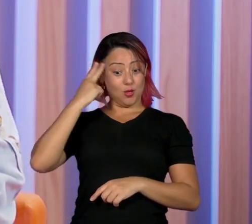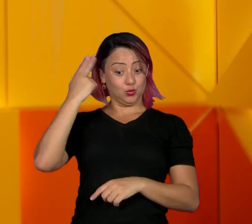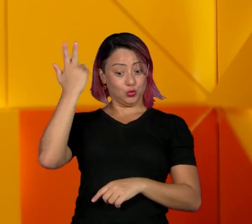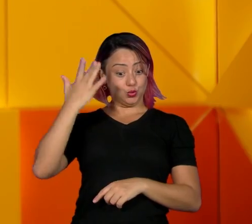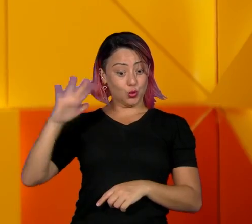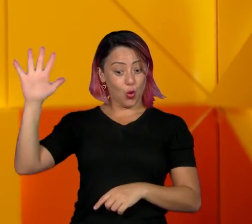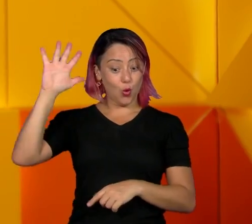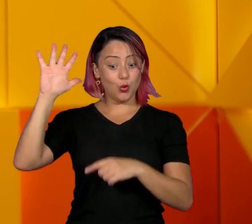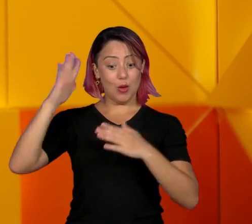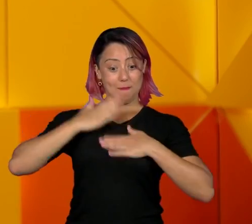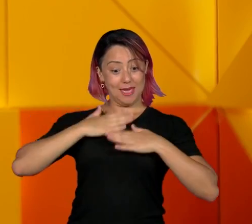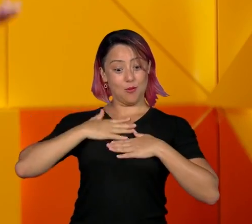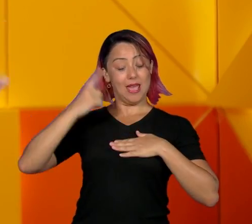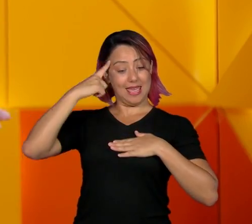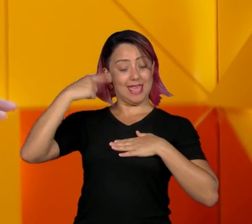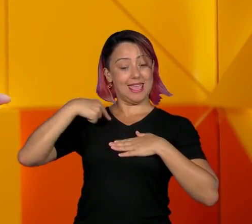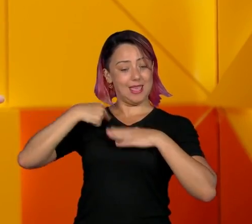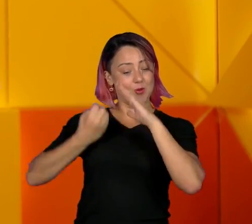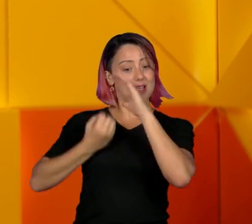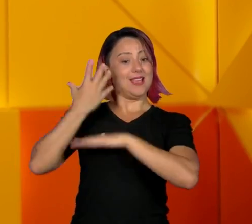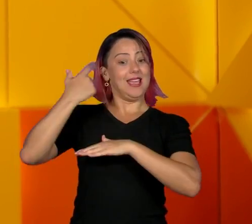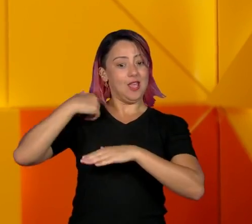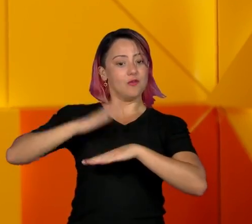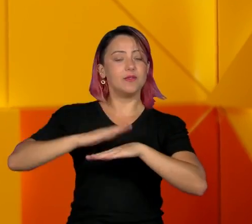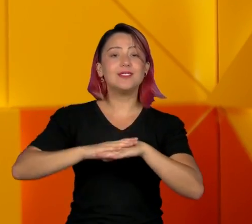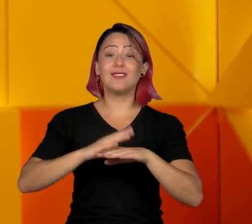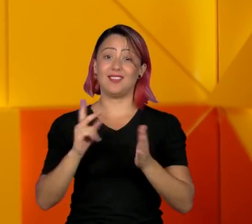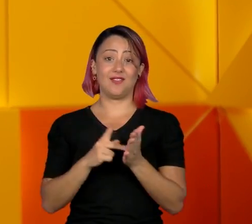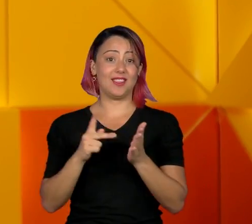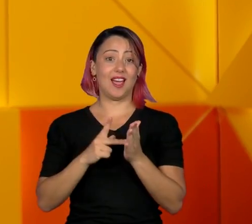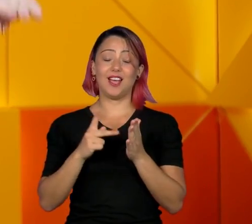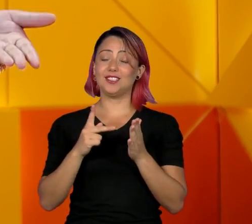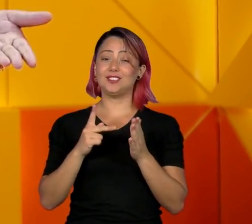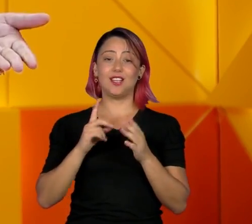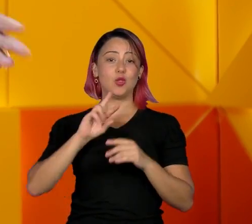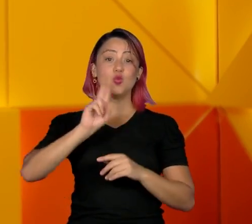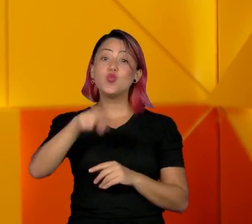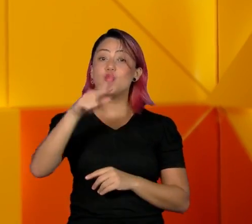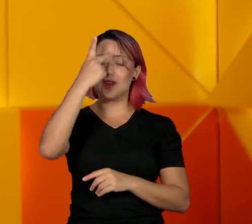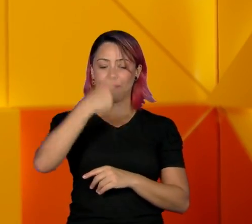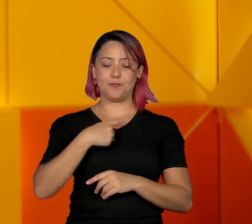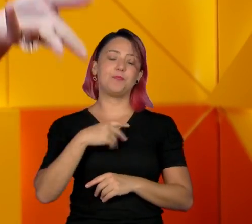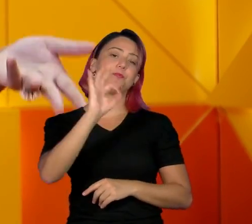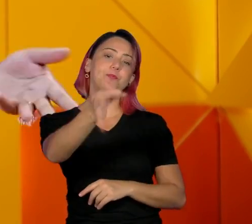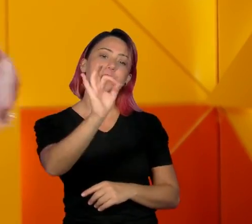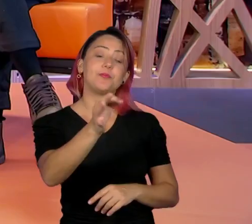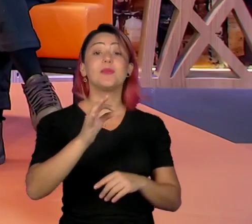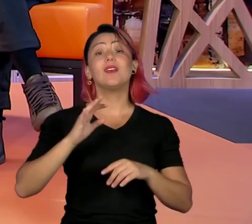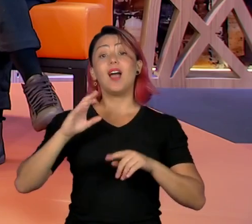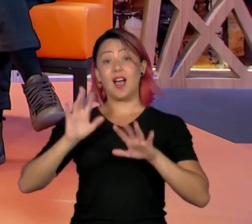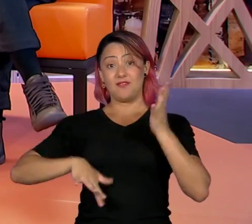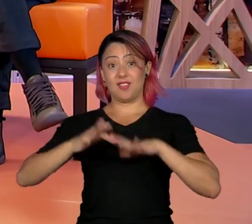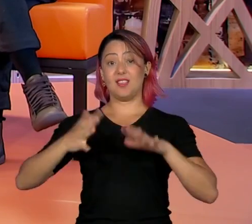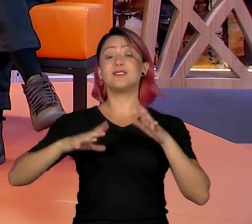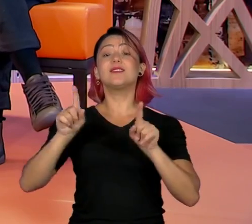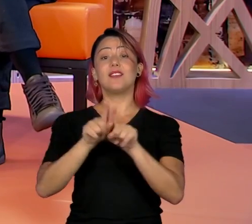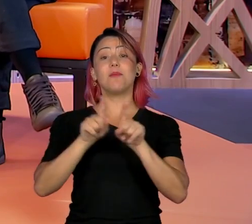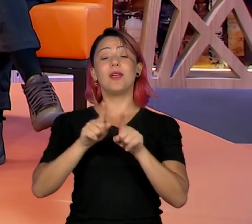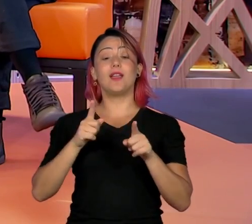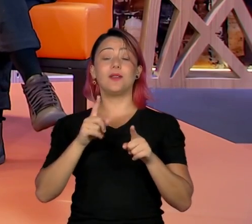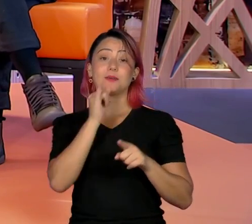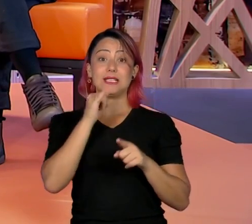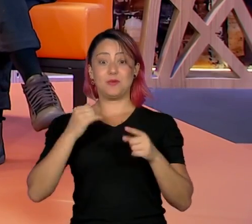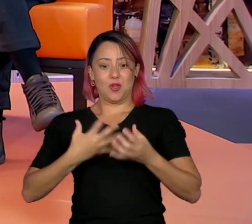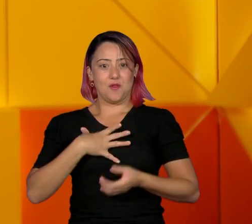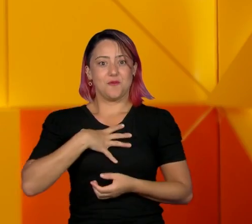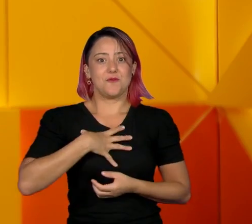Se estende. E quando a gente está falando de populações vulneráveis, a gente passa o sonho para a geração futura, que é essa geração dos nossos